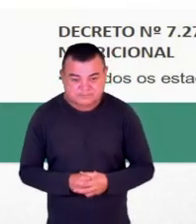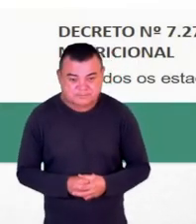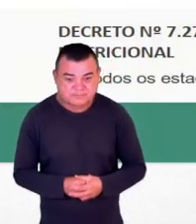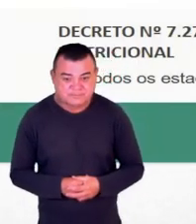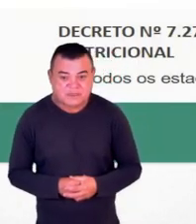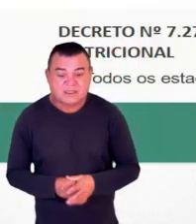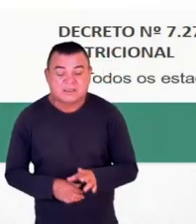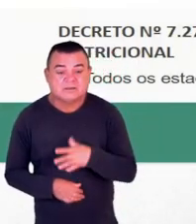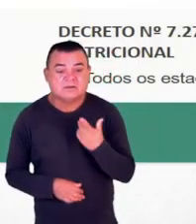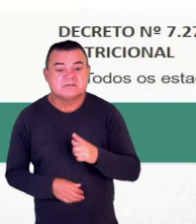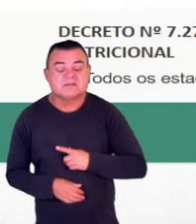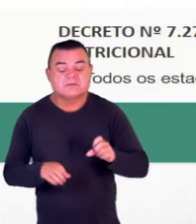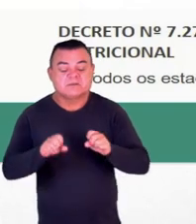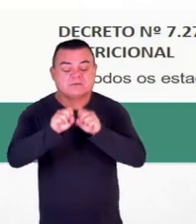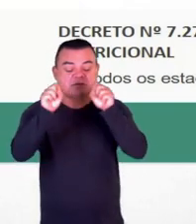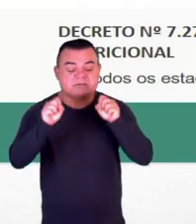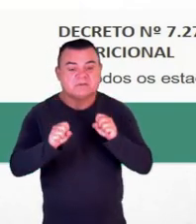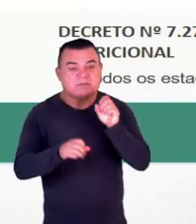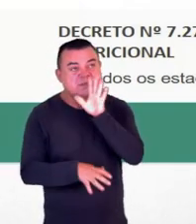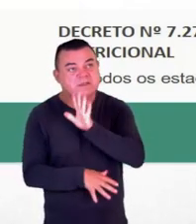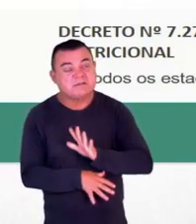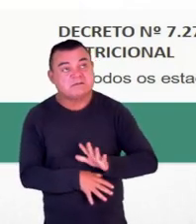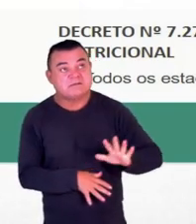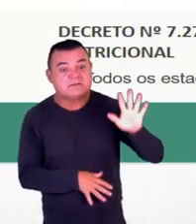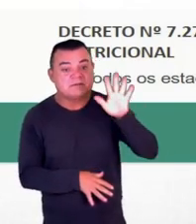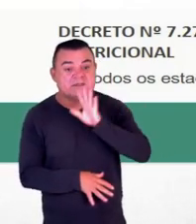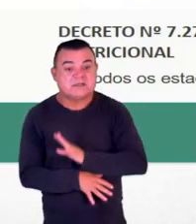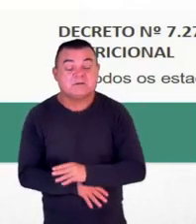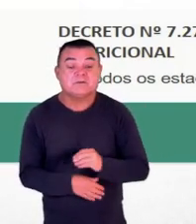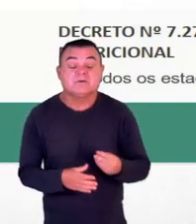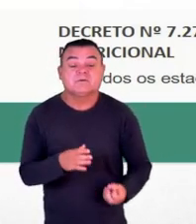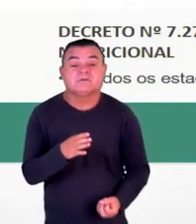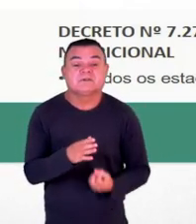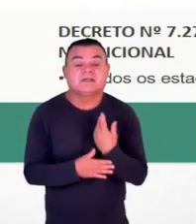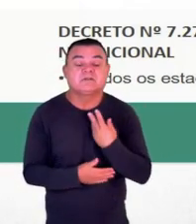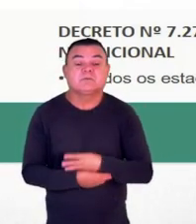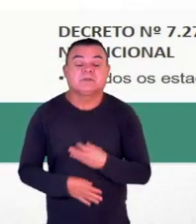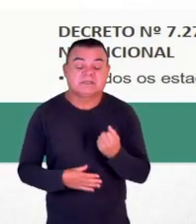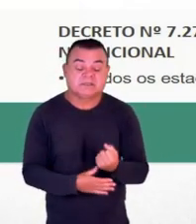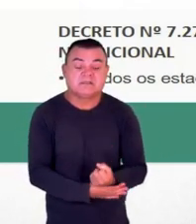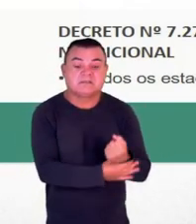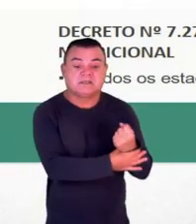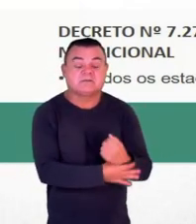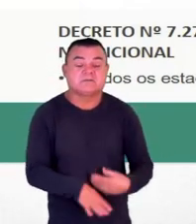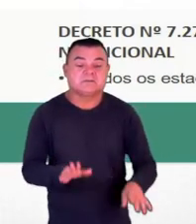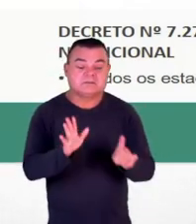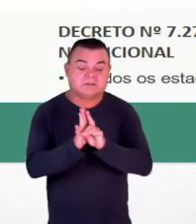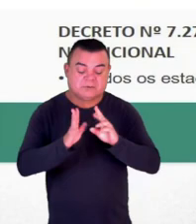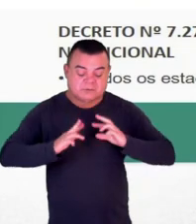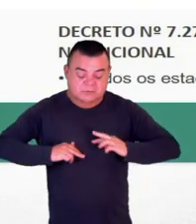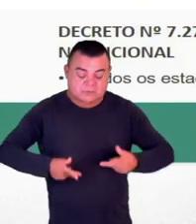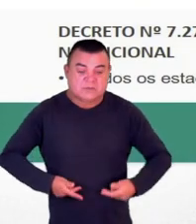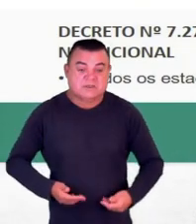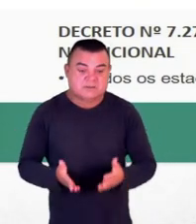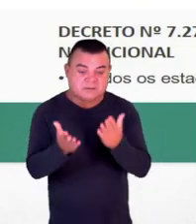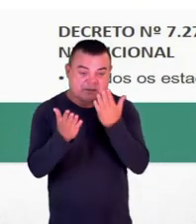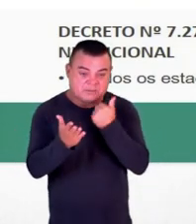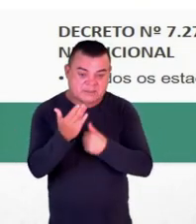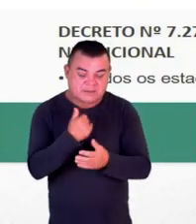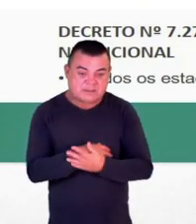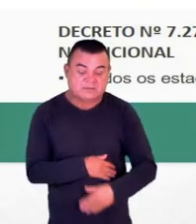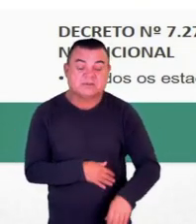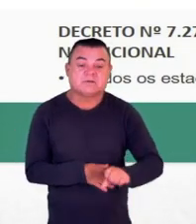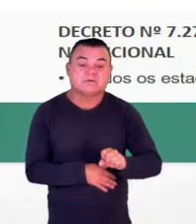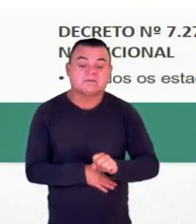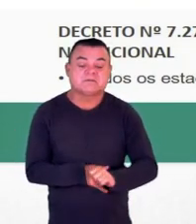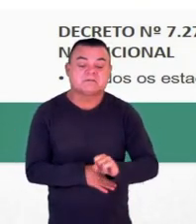gente tem um sistema Nacional né Que Foi estabelecido para garantir esse direito humano alimentação que é o sisan Né o Sistema Nacional de